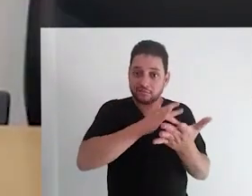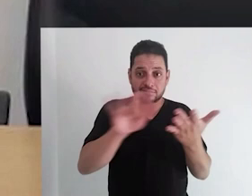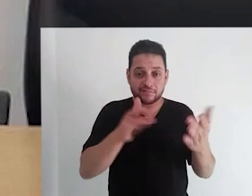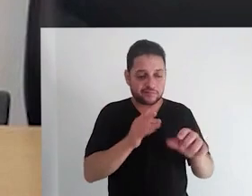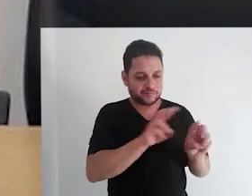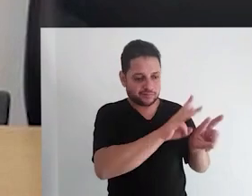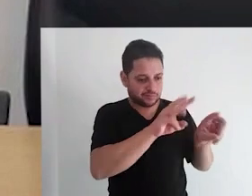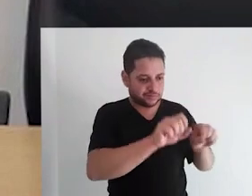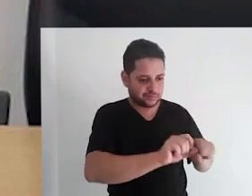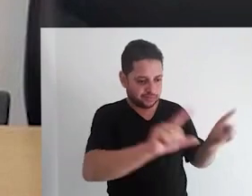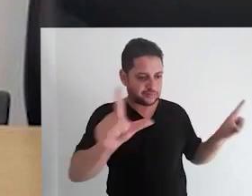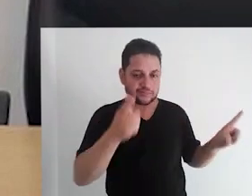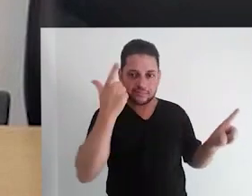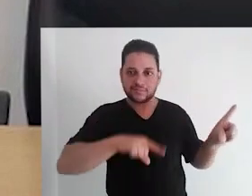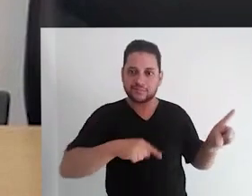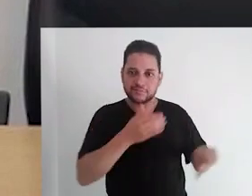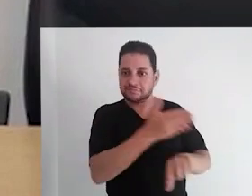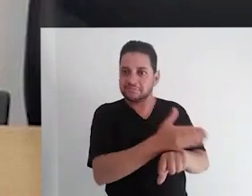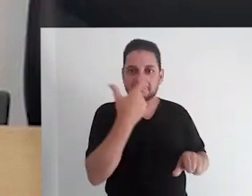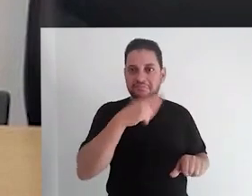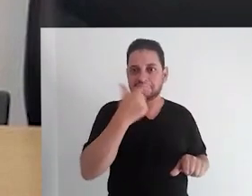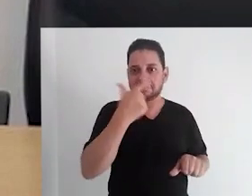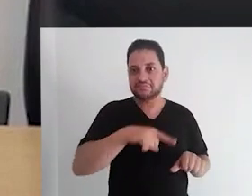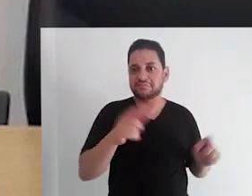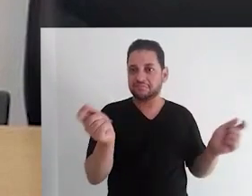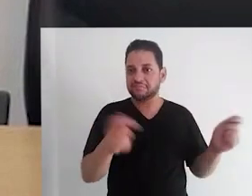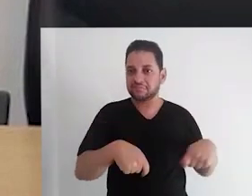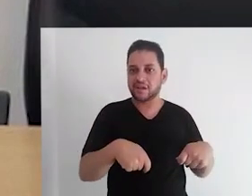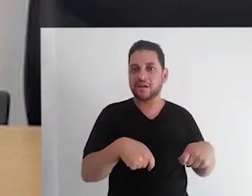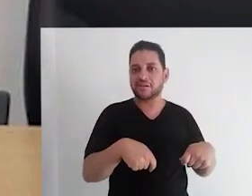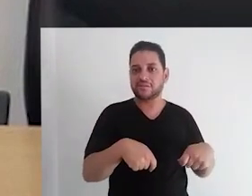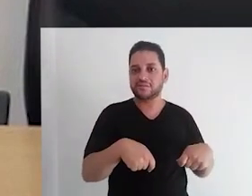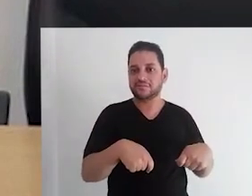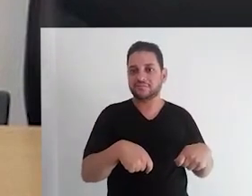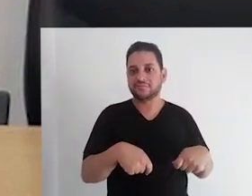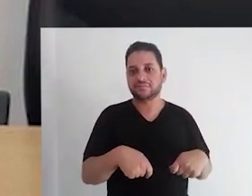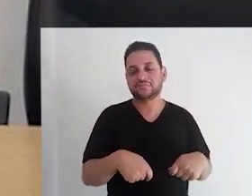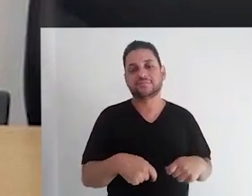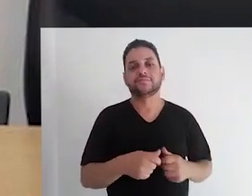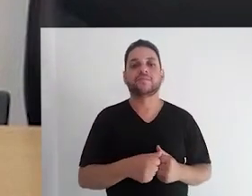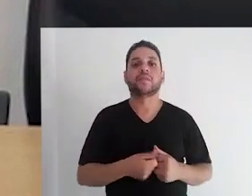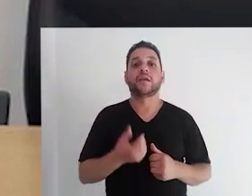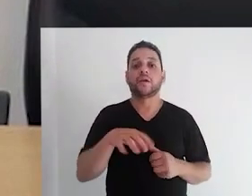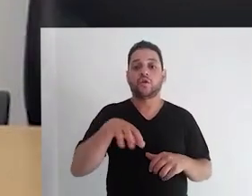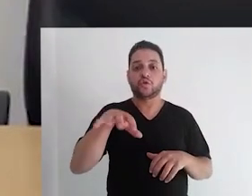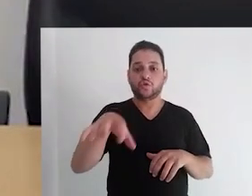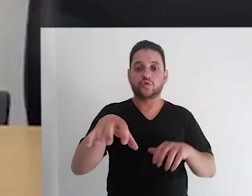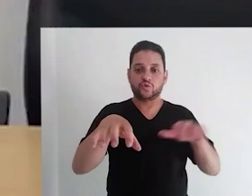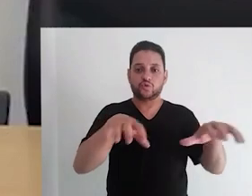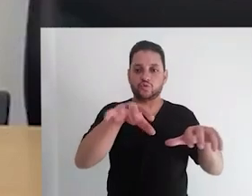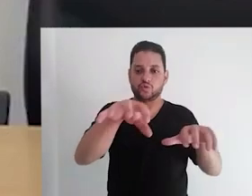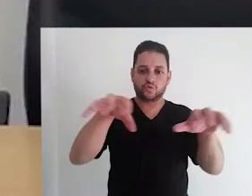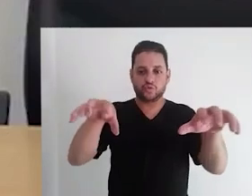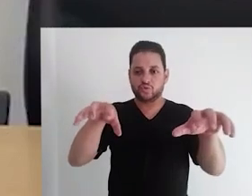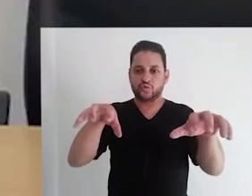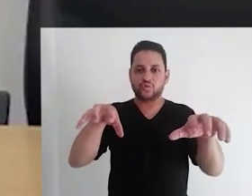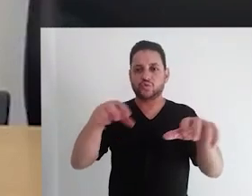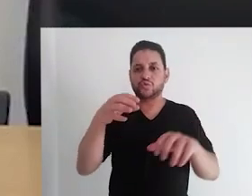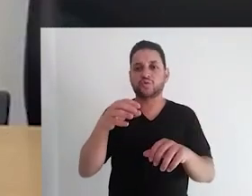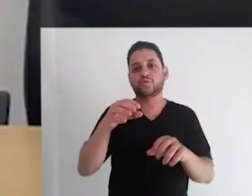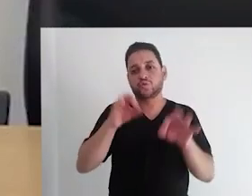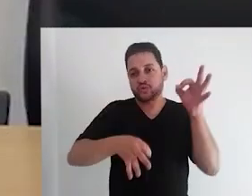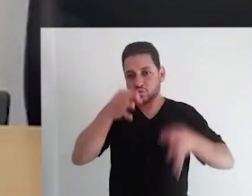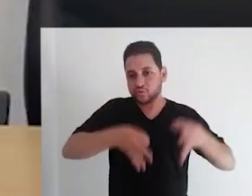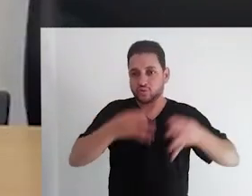a possibilidade de fazê-lo através do juízo 100% digital. E os núcleos de Justiça 4.0, que são um desses programas da